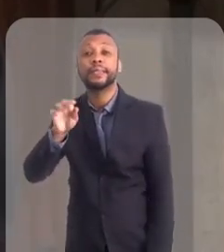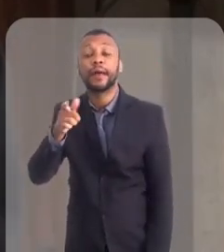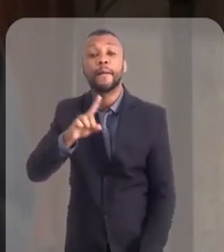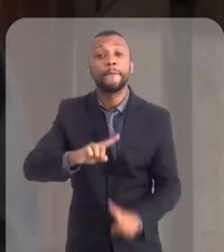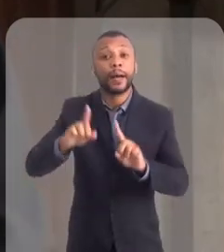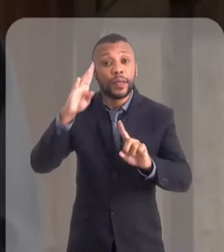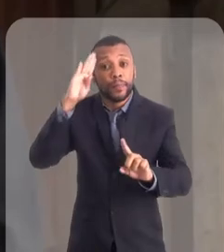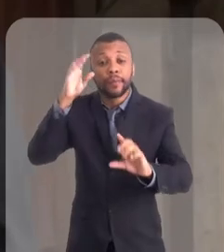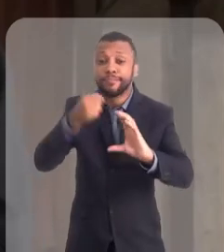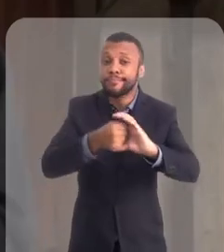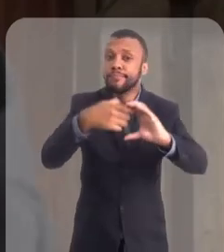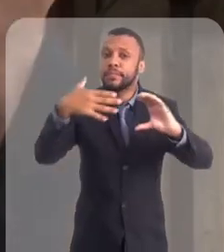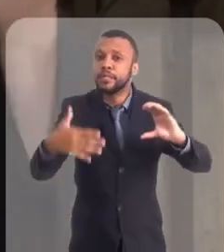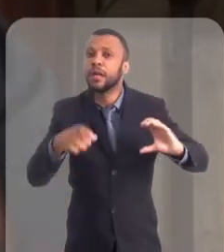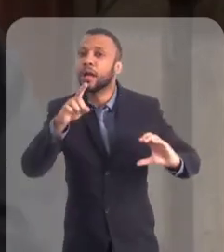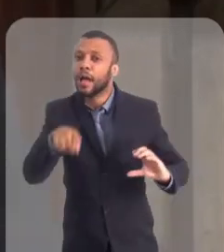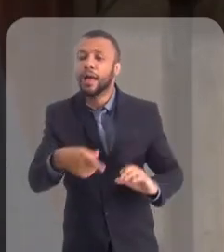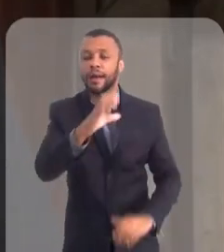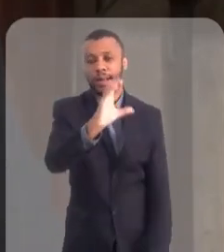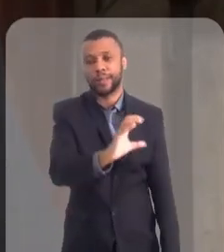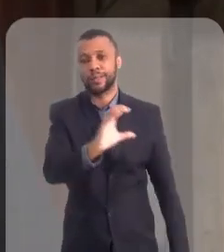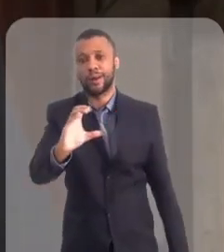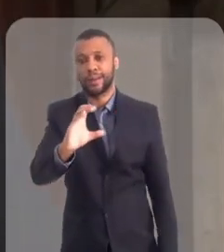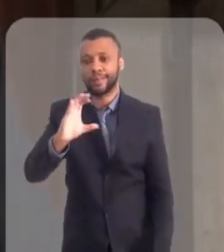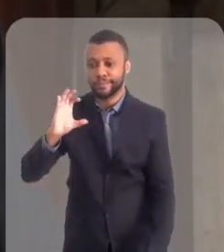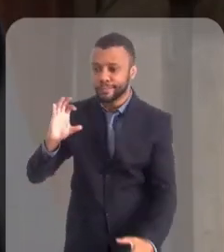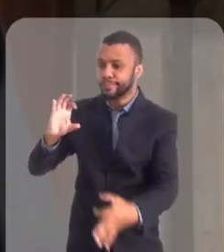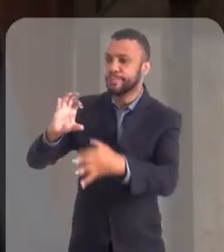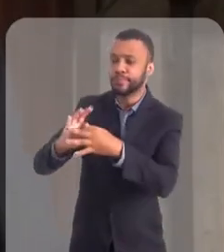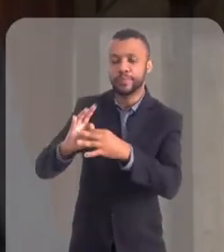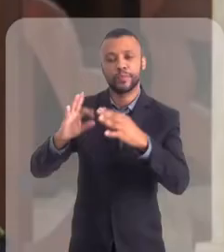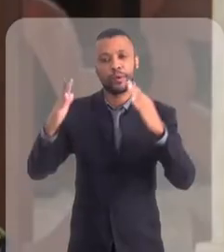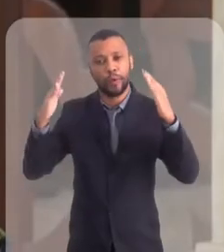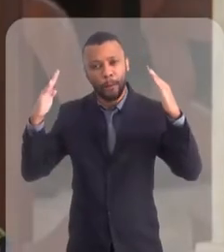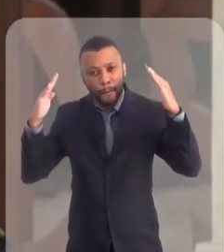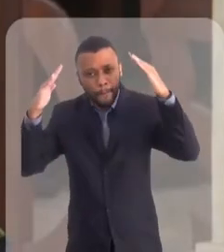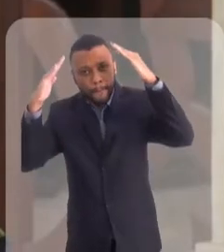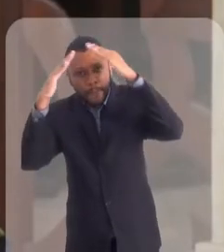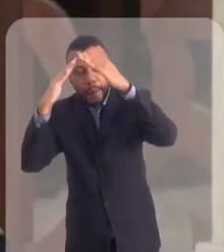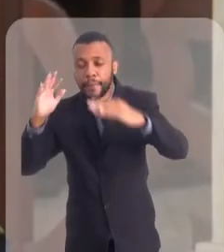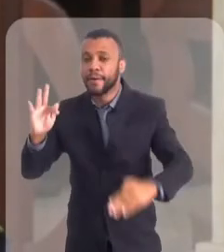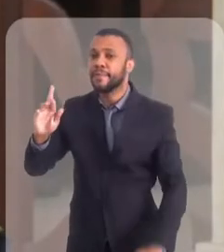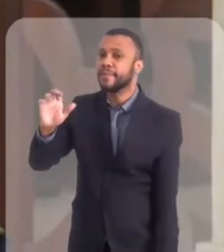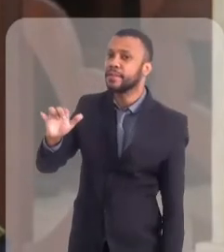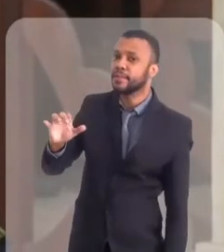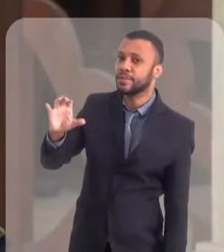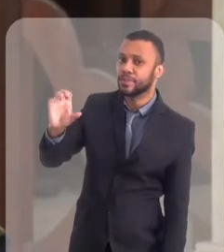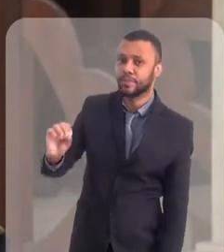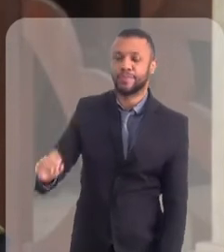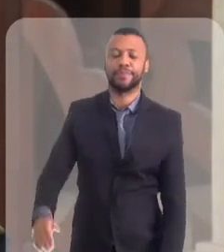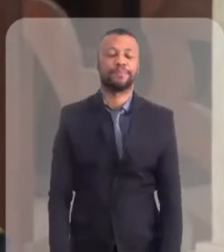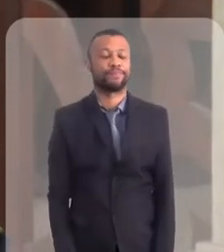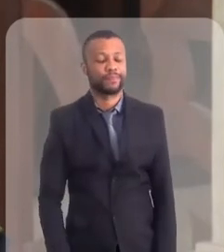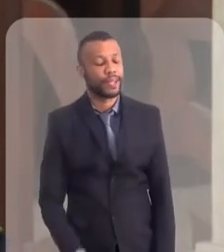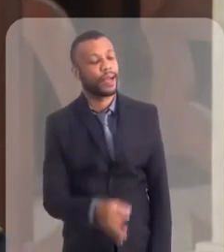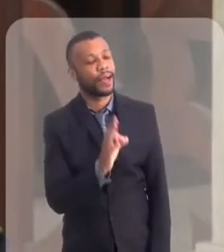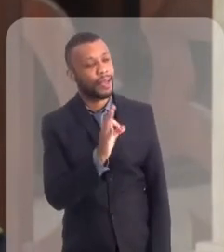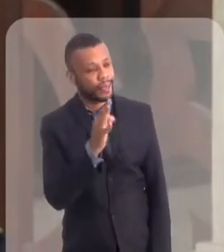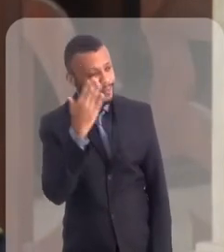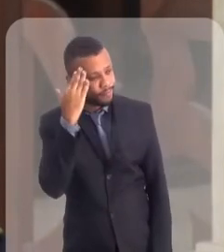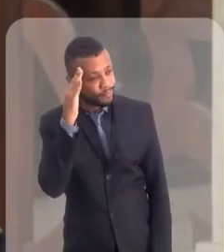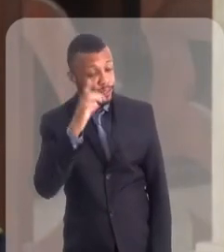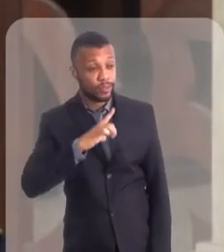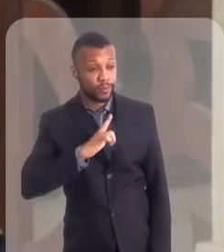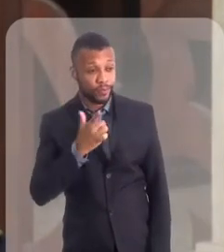Greco-Melquita, mas é uma Igreja Católica em união com o Papa de Roma, Sua Santidade Francisco. É. Eu tive prazer de estar aqui na